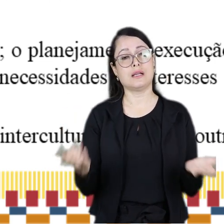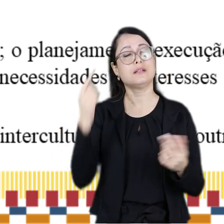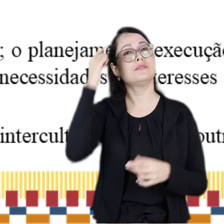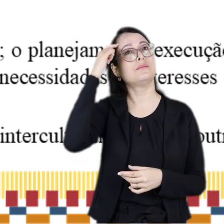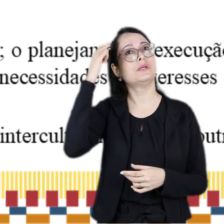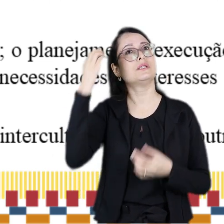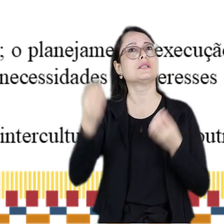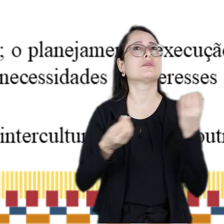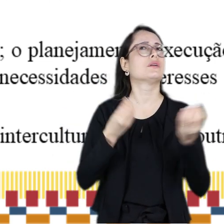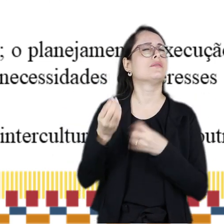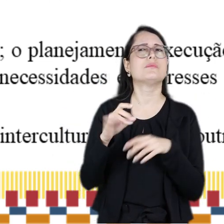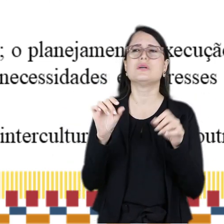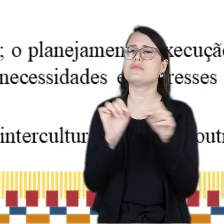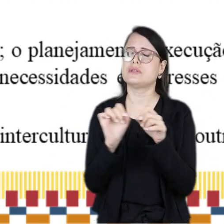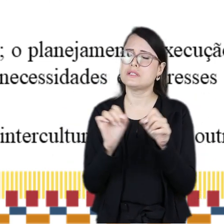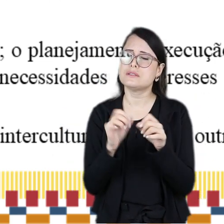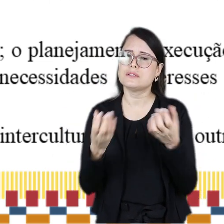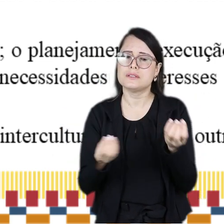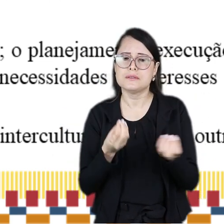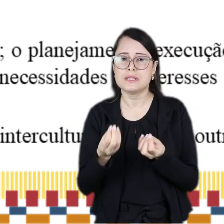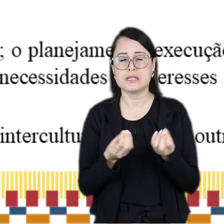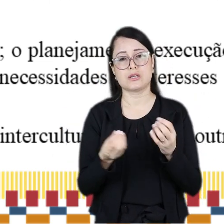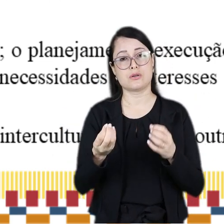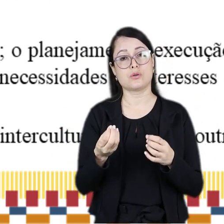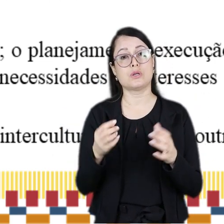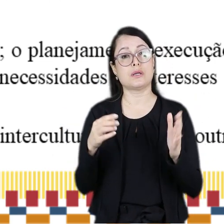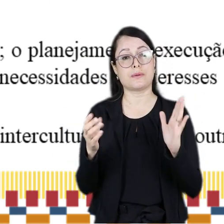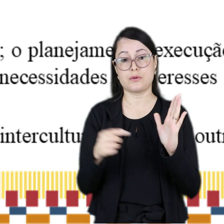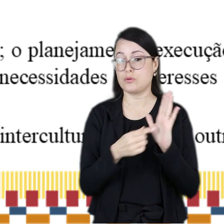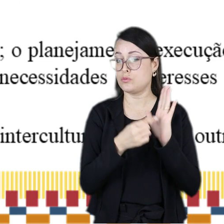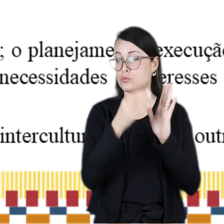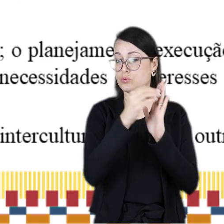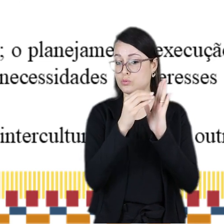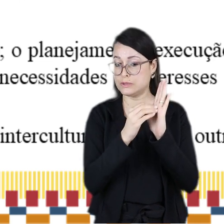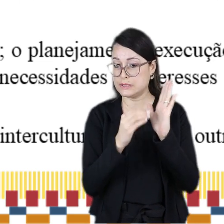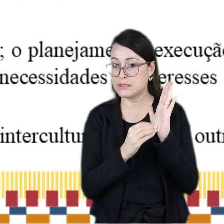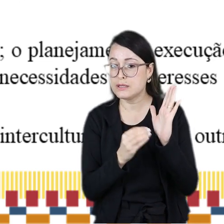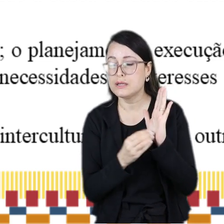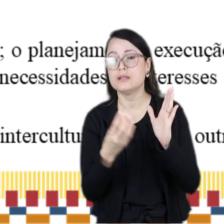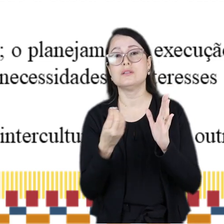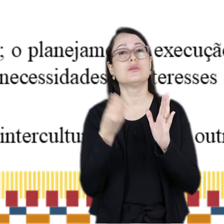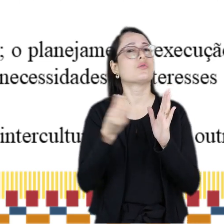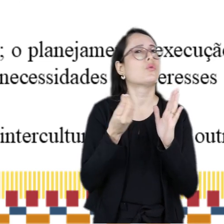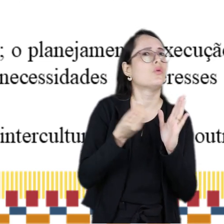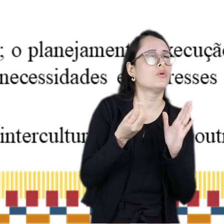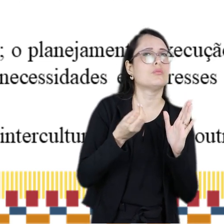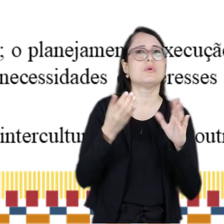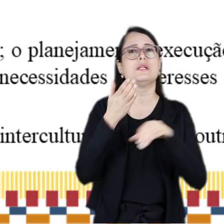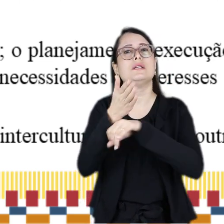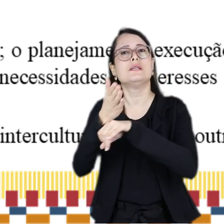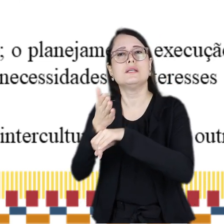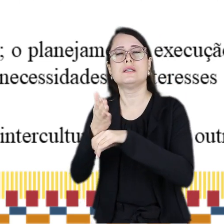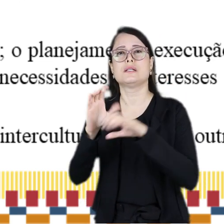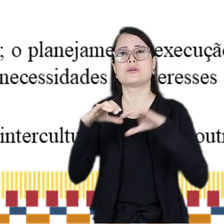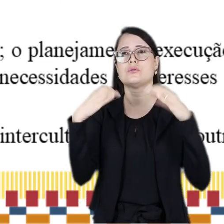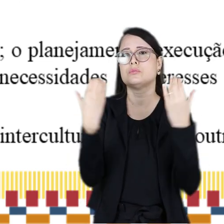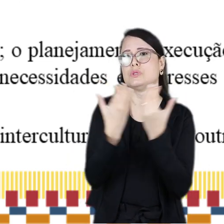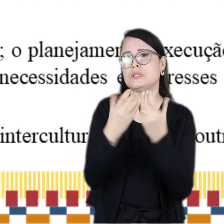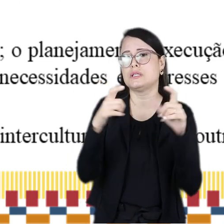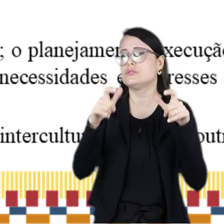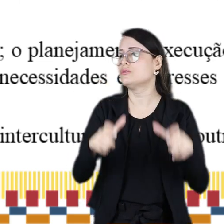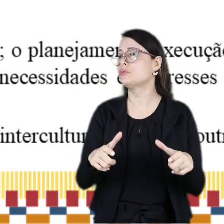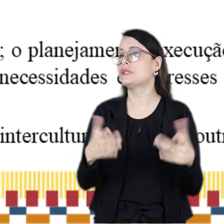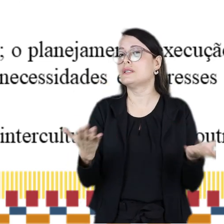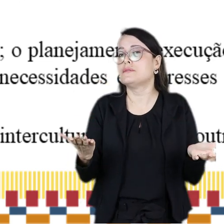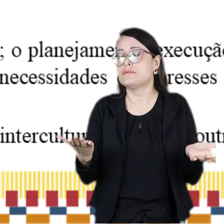podem fazer com base nesses dados, né? E para intervir nessa comunidade local, a exemplo, para